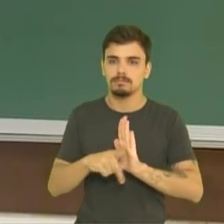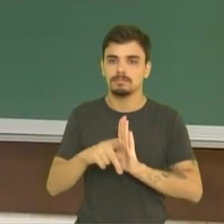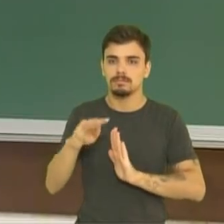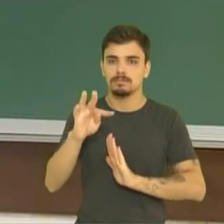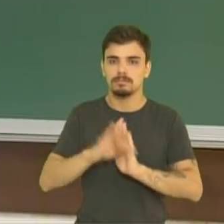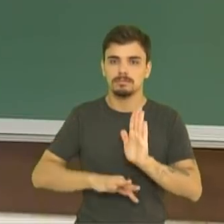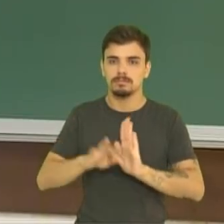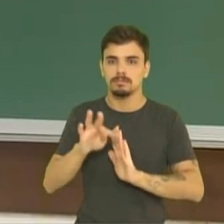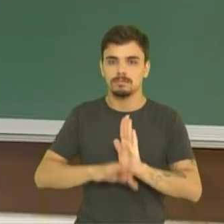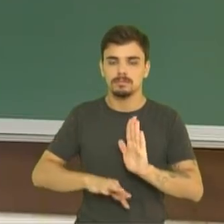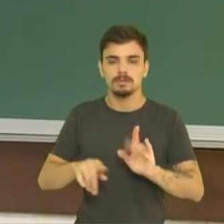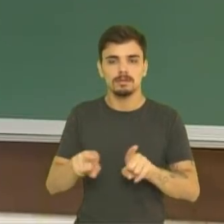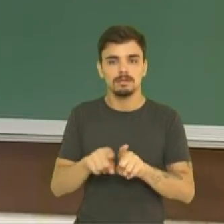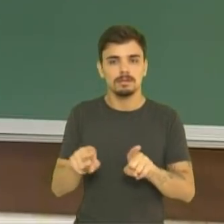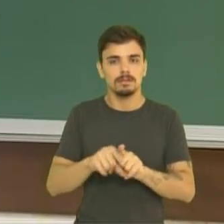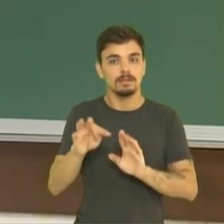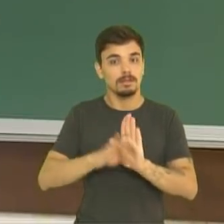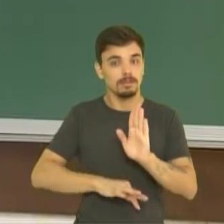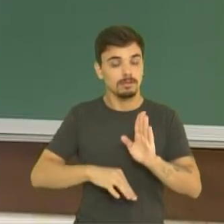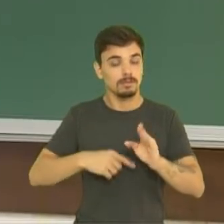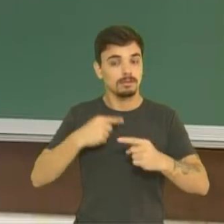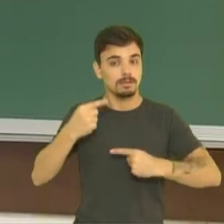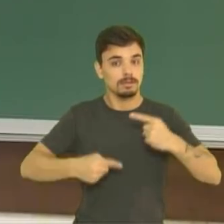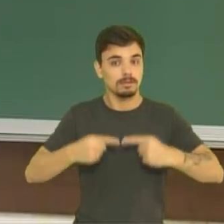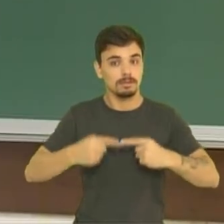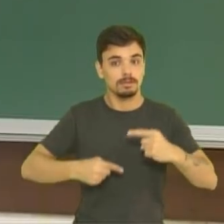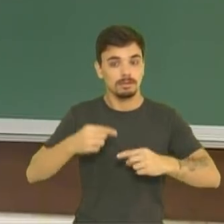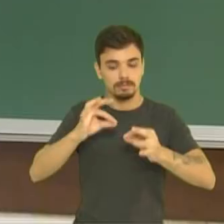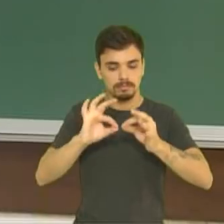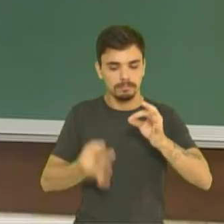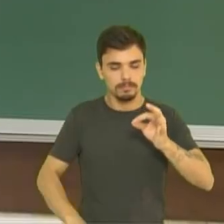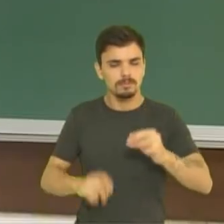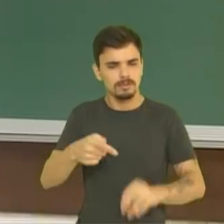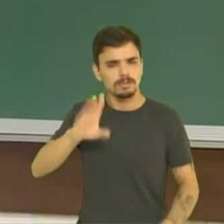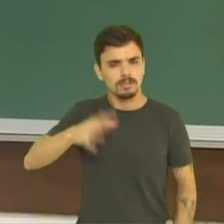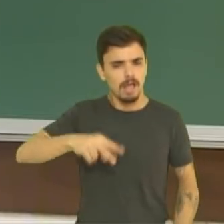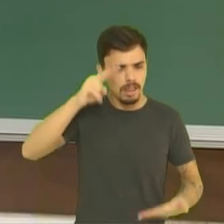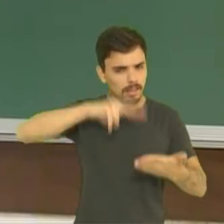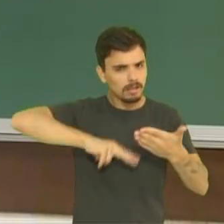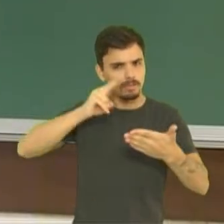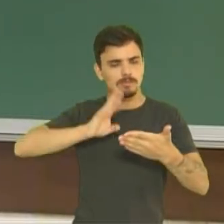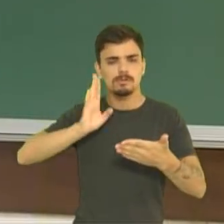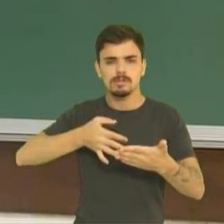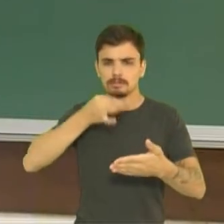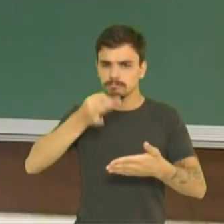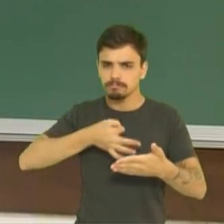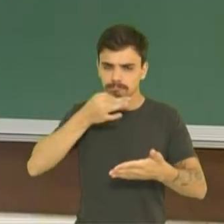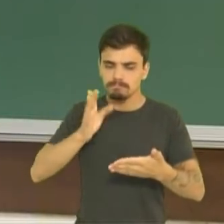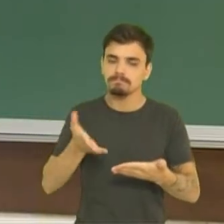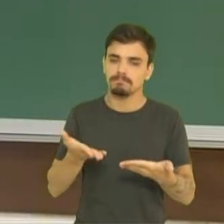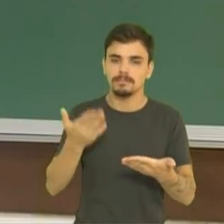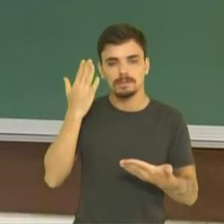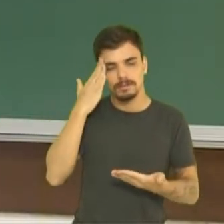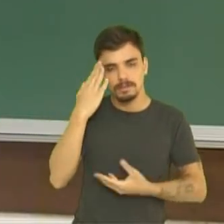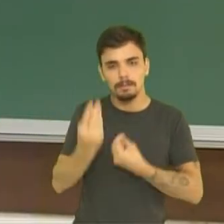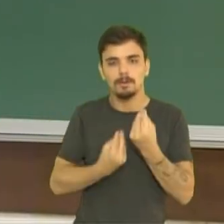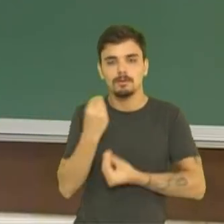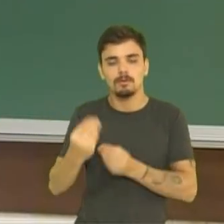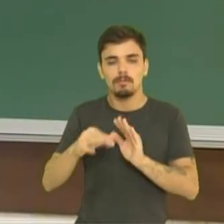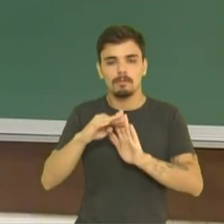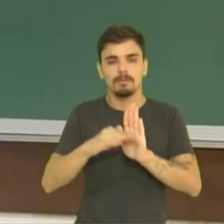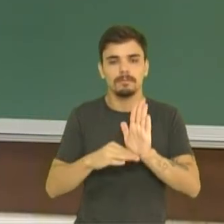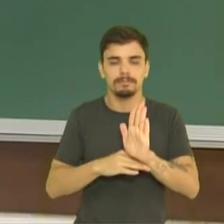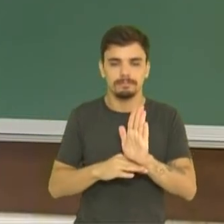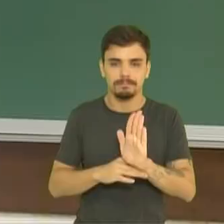do texto dissertativo argumentativo, né? Você já leu um texto dissertativo argumentativo? Você sabe quais são as suas